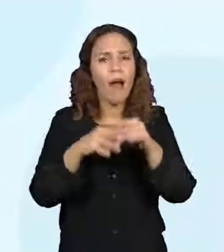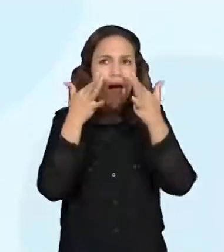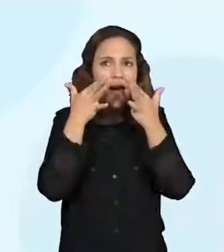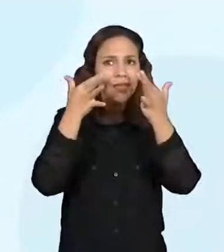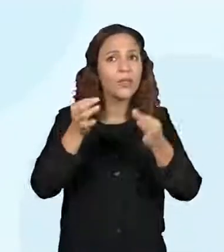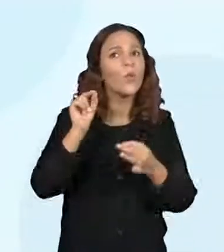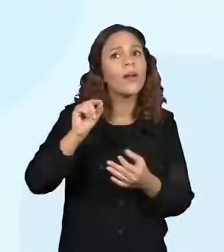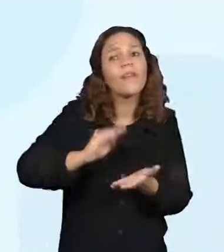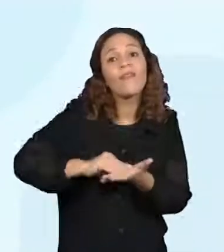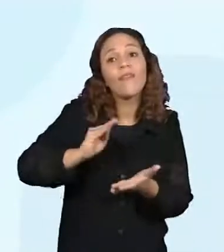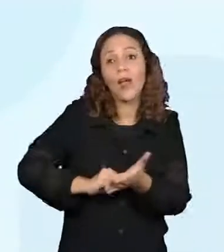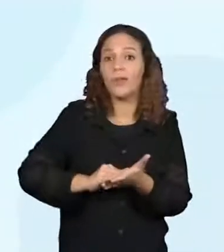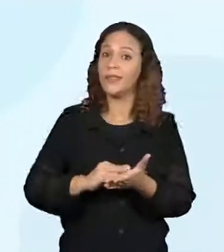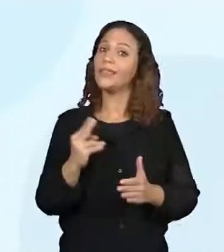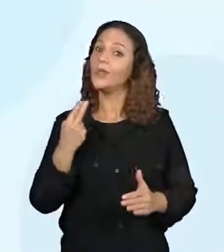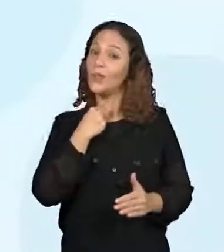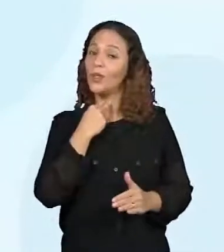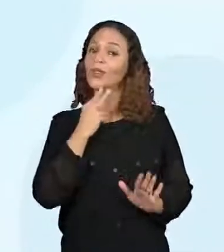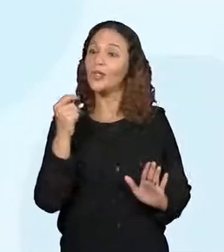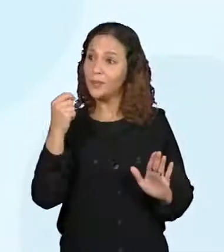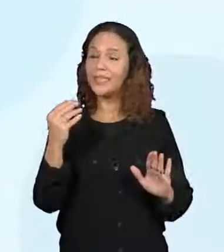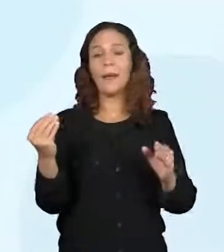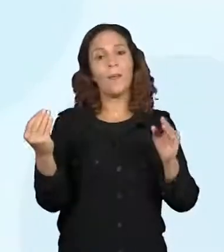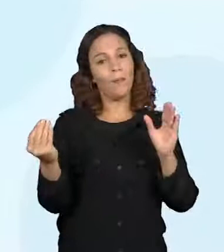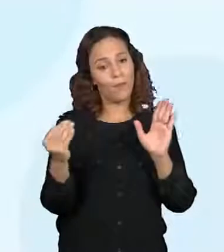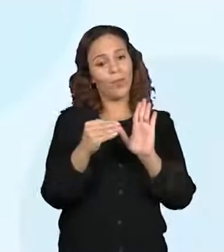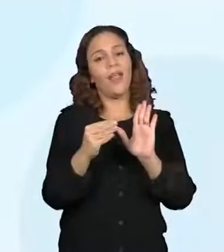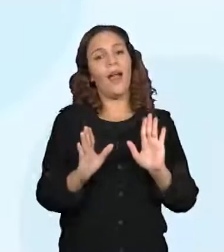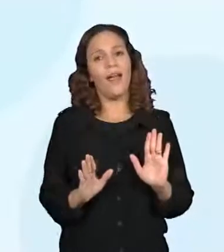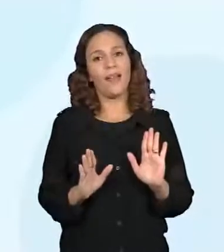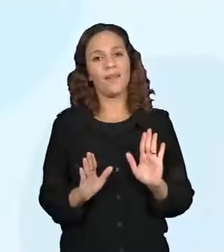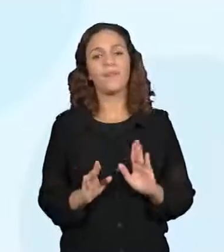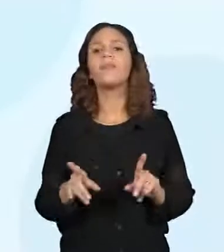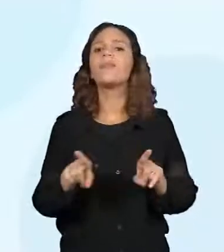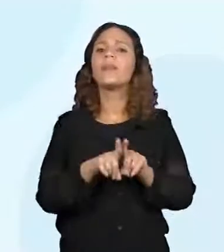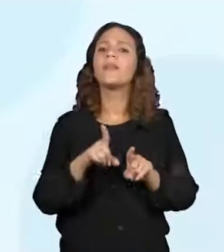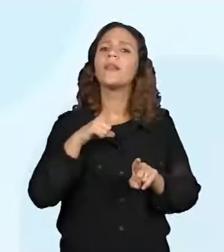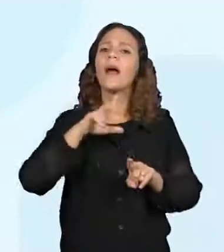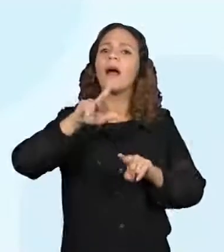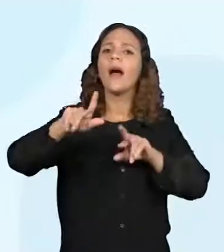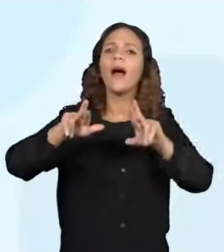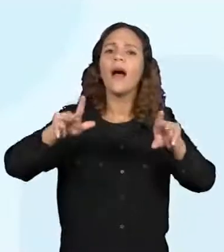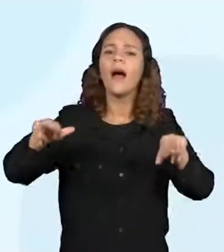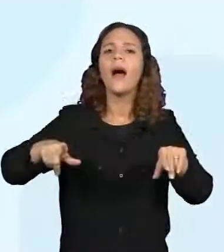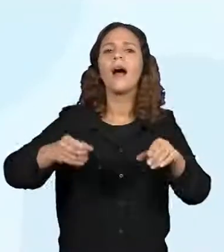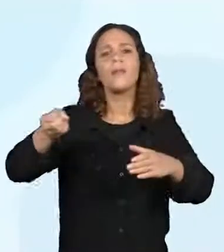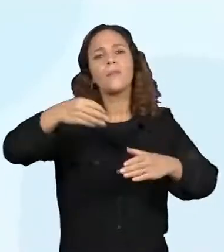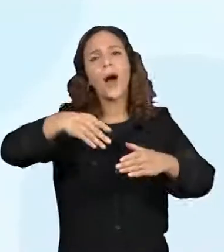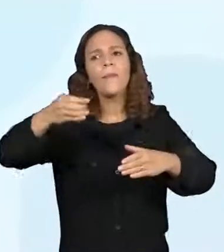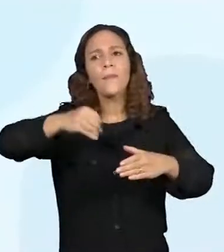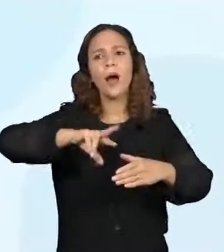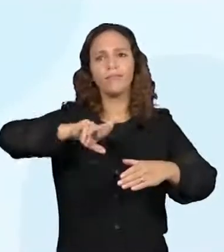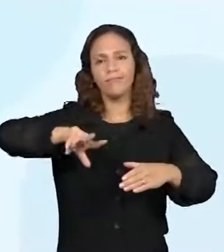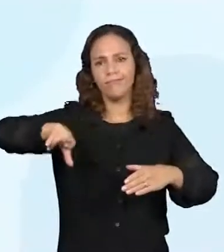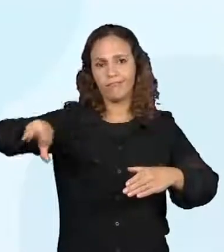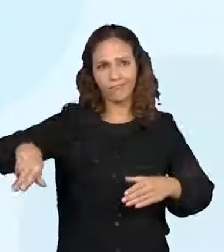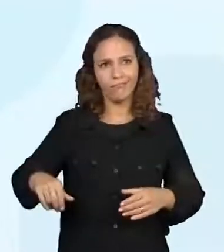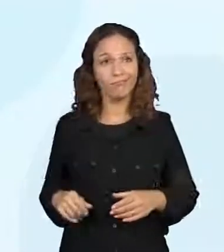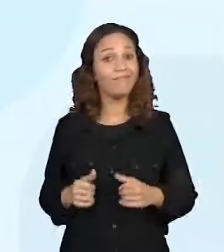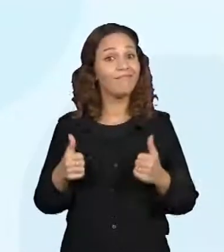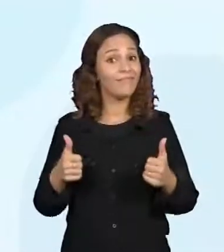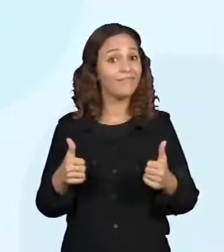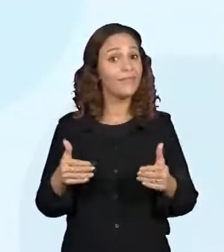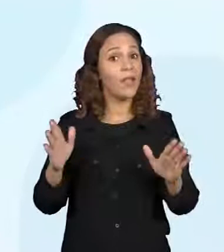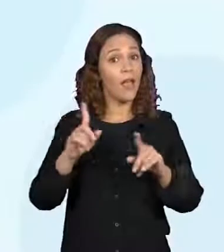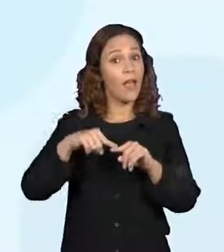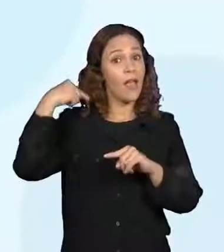não podem faltar nas instruções e as variações também que vêm aí de ingredientes, igual eu mencionei. E fiquem